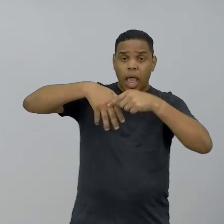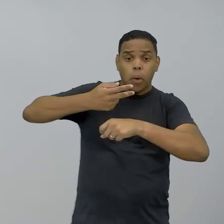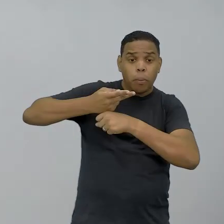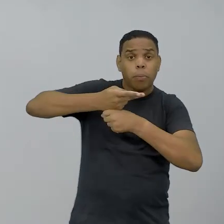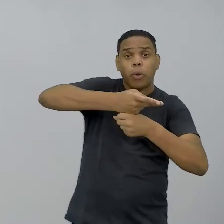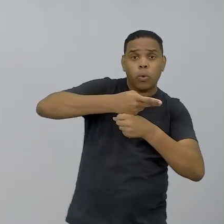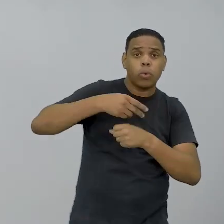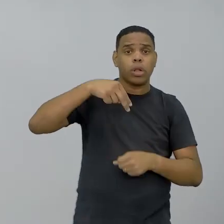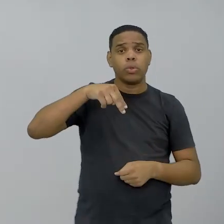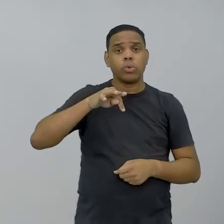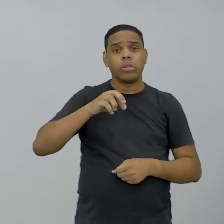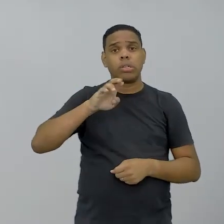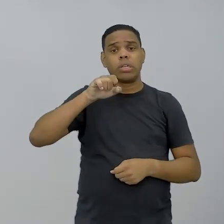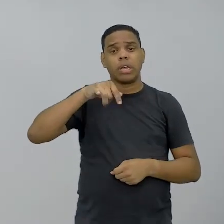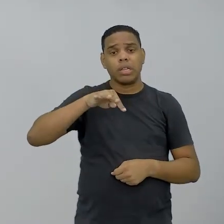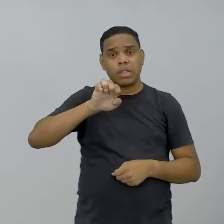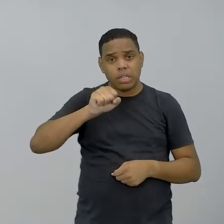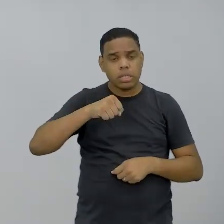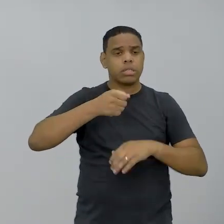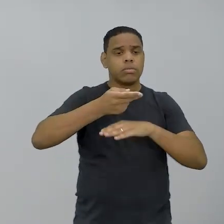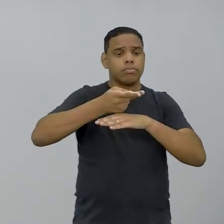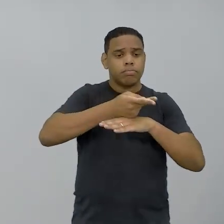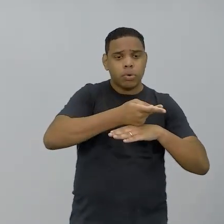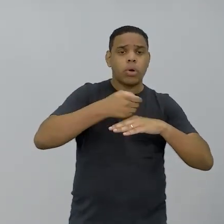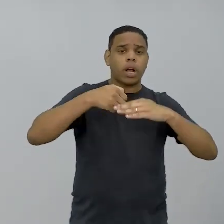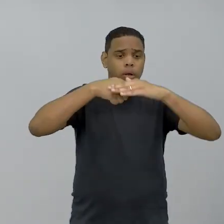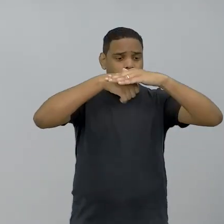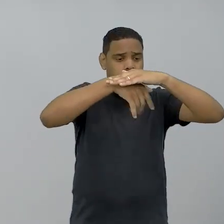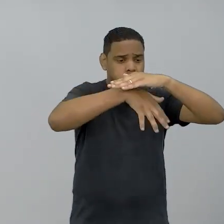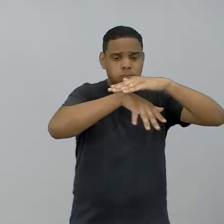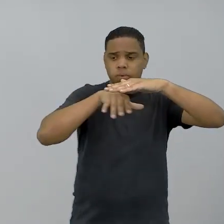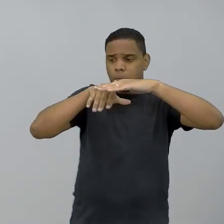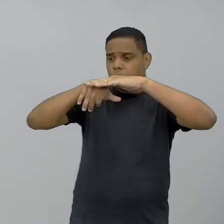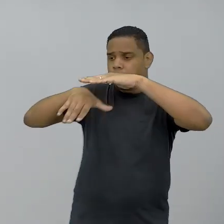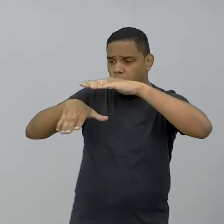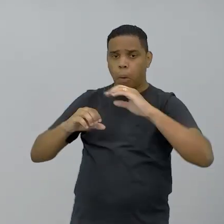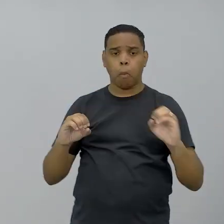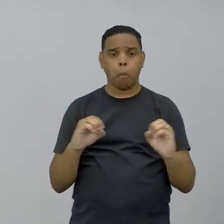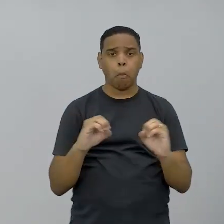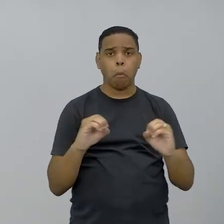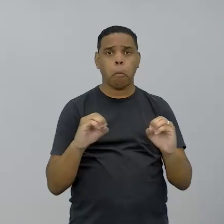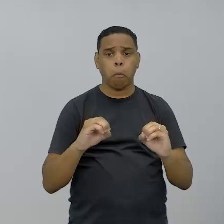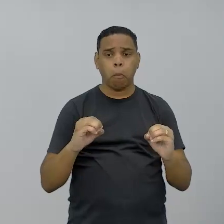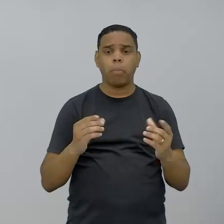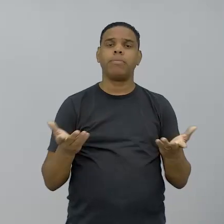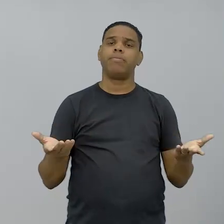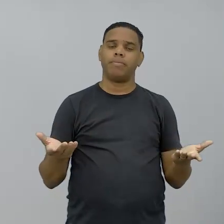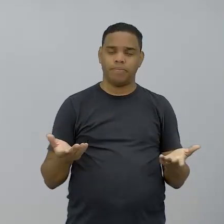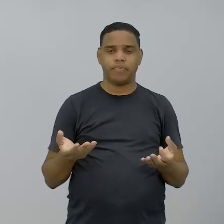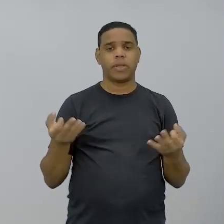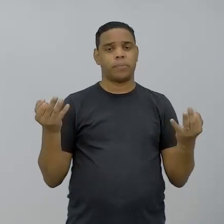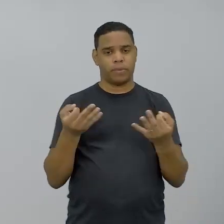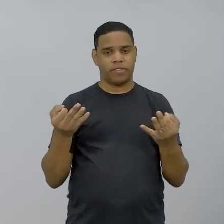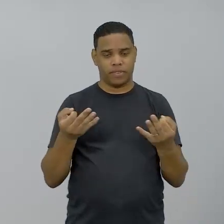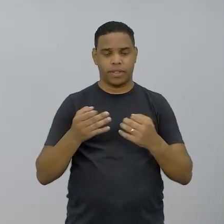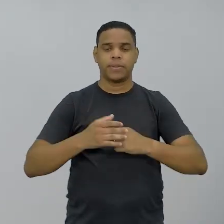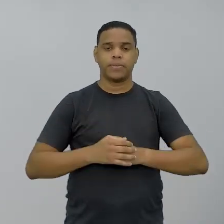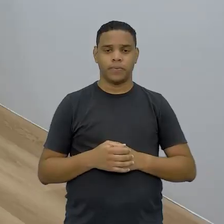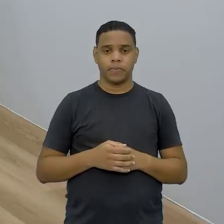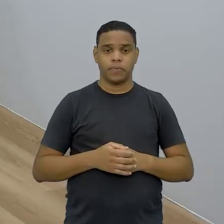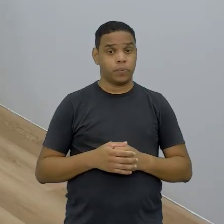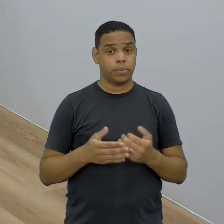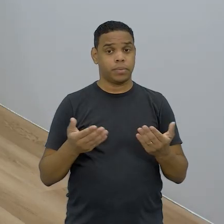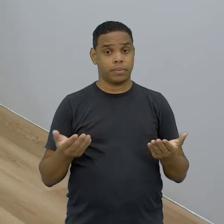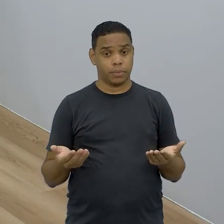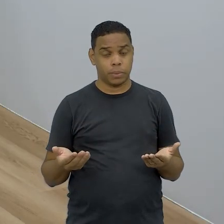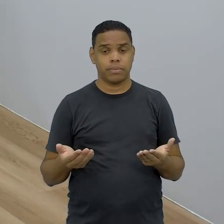Se ela não consegue nem penetrar no solo, quem dirá achar algum nutriente ali. Perfeito a sua colocação. E